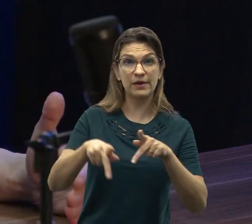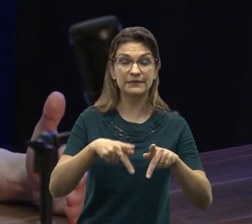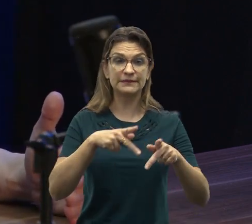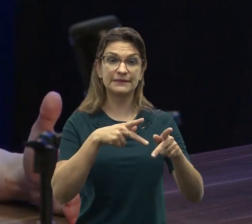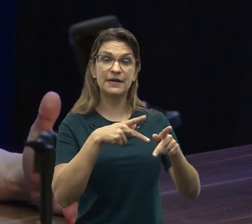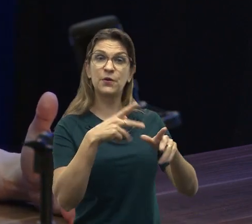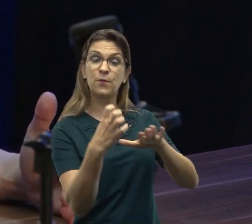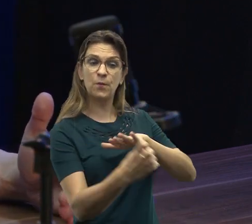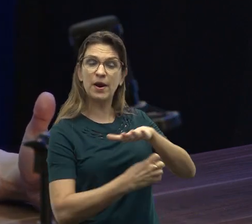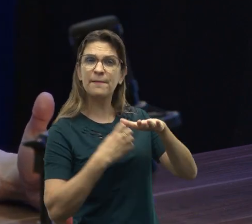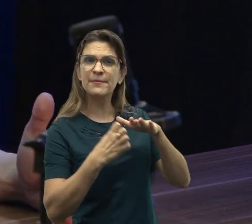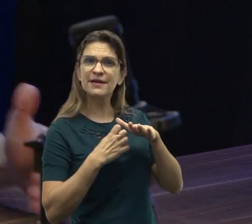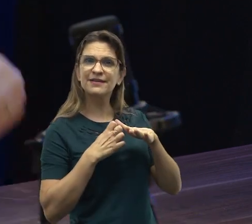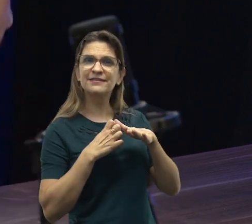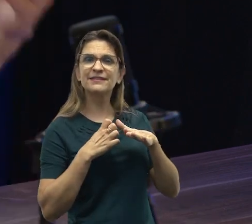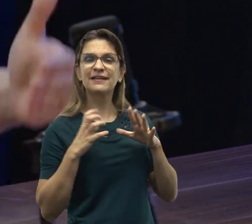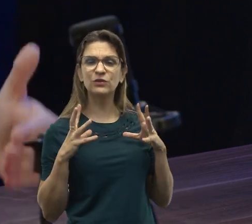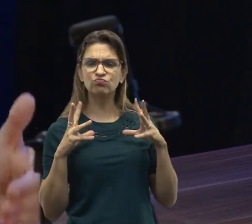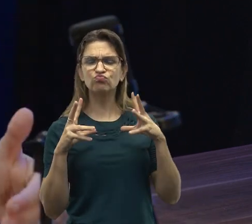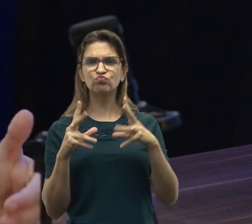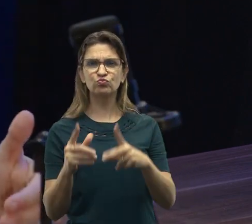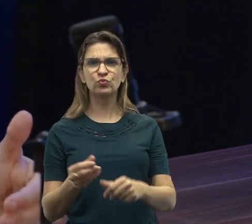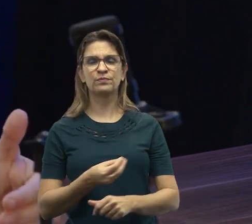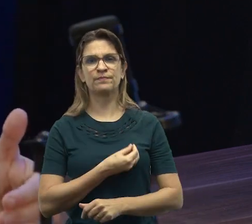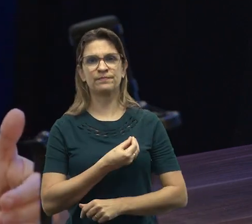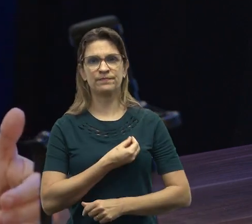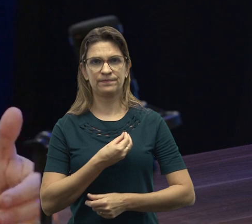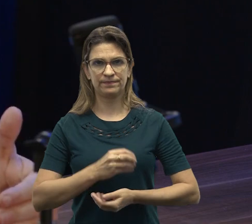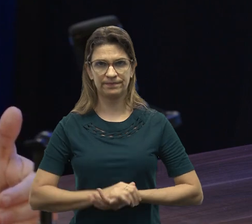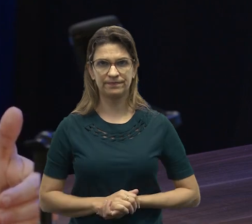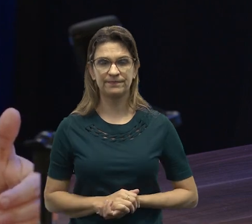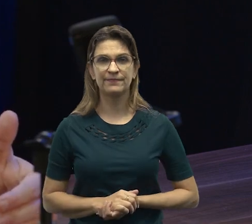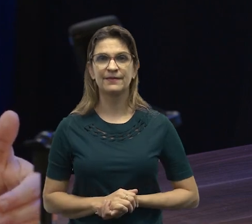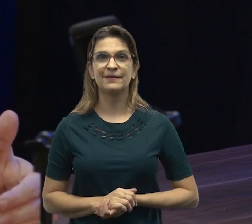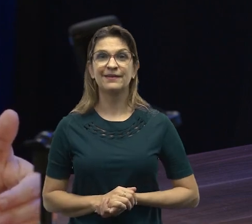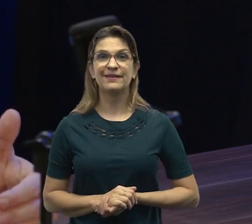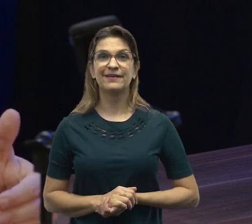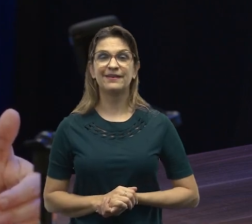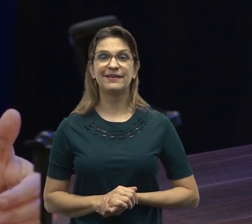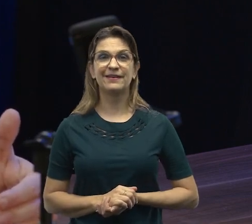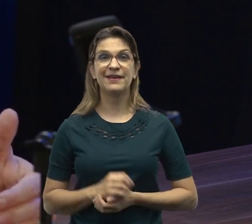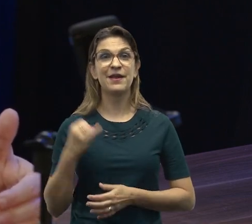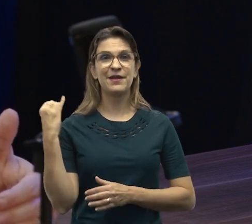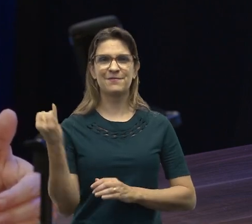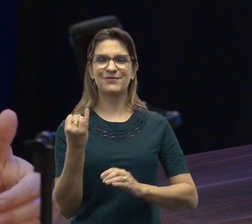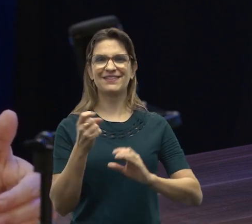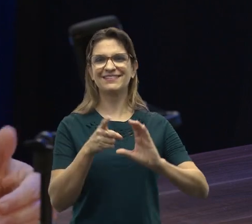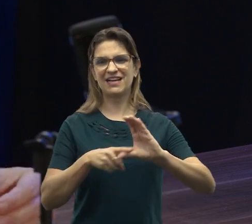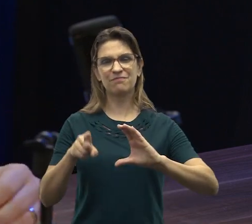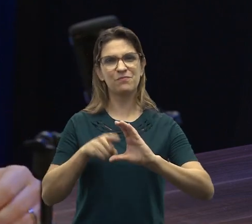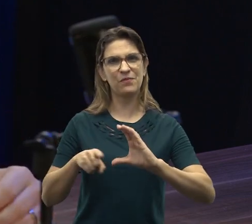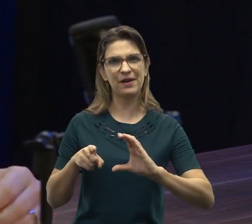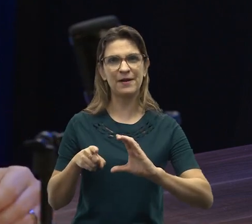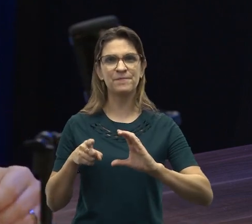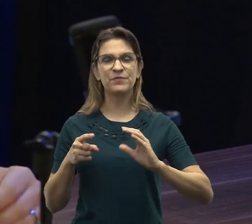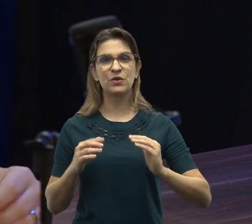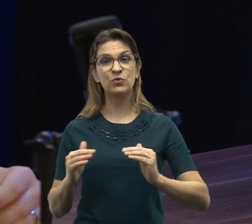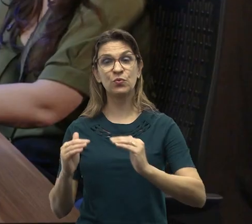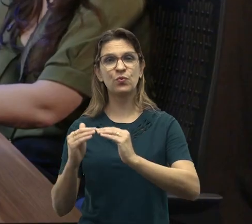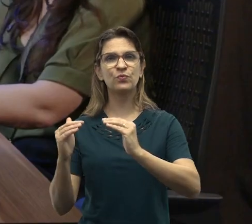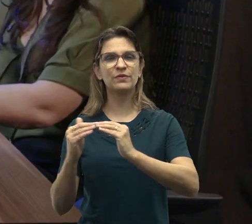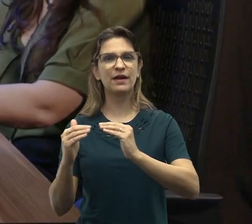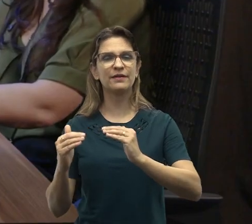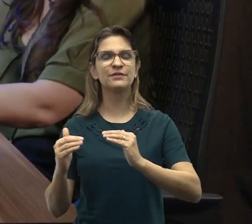gente deve ter como ganho da CPI esse canal também direto agora ligado na Comissão de Transporte para que a